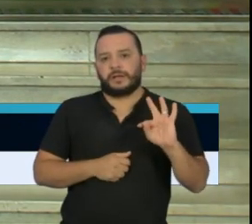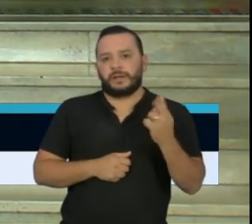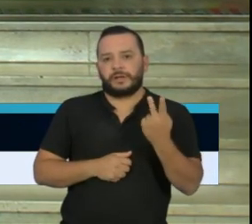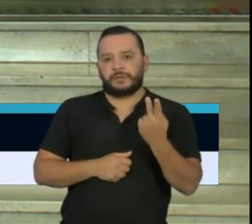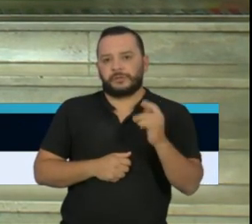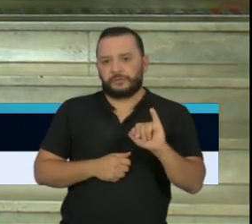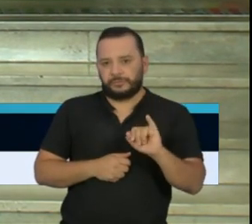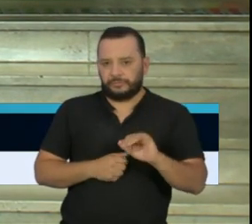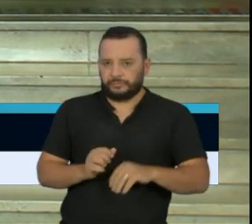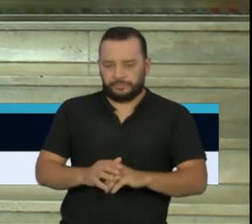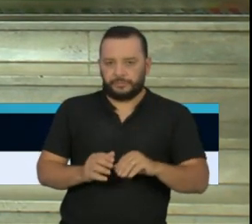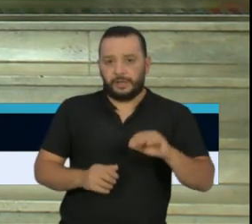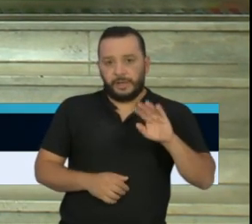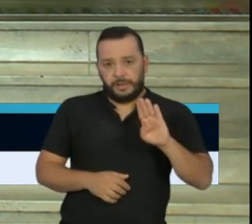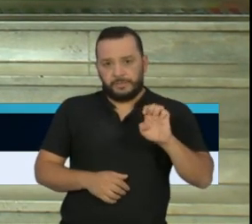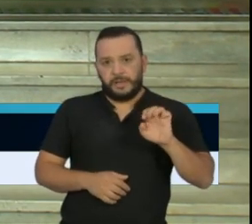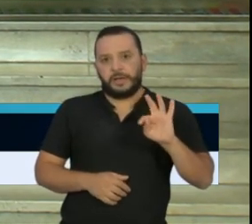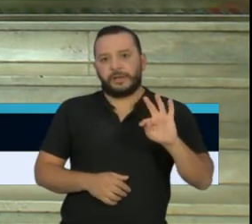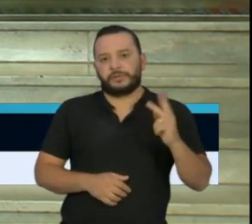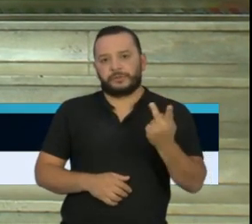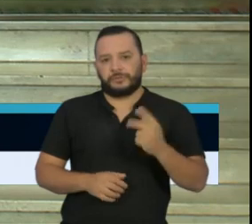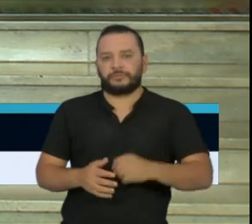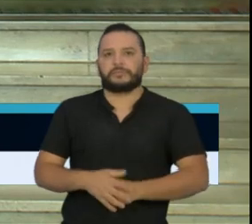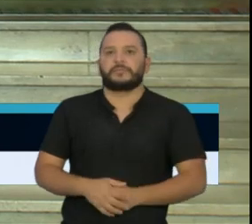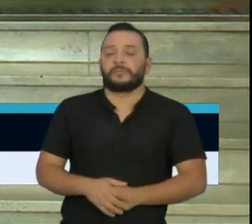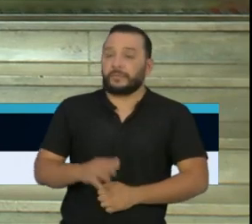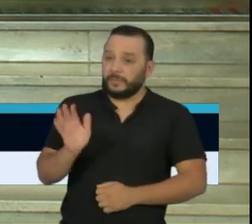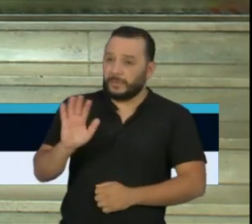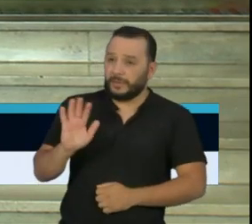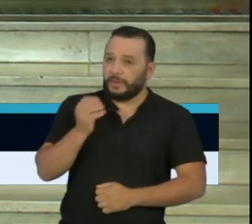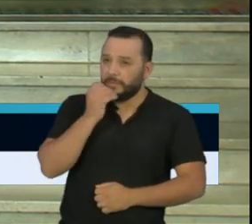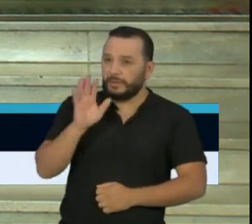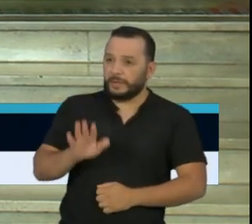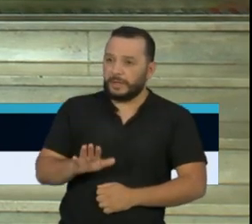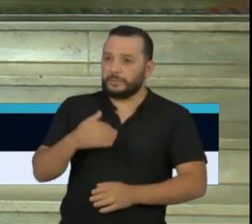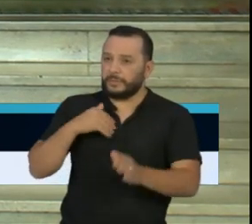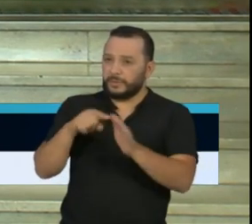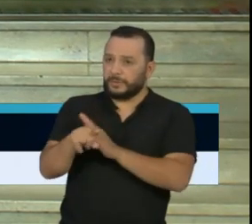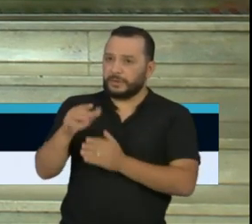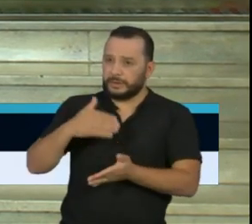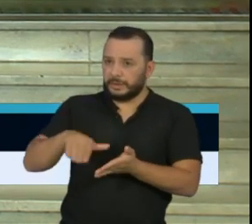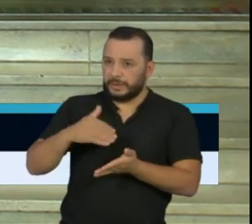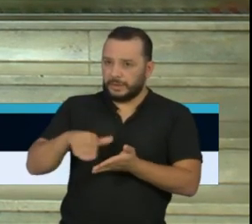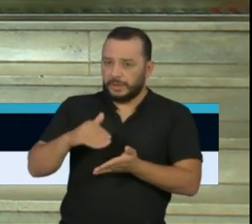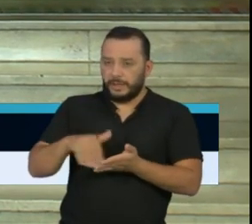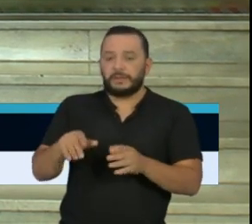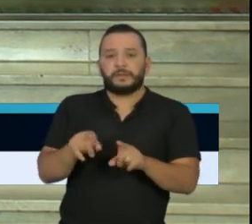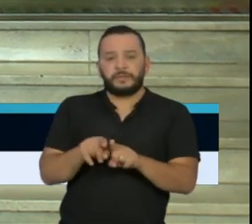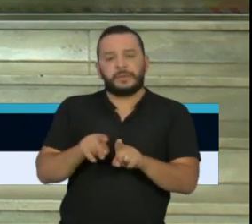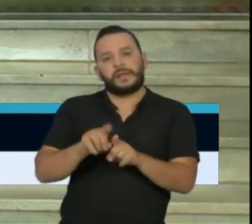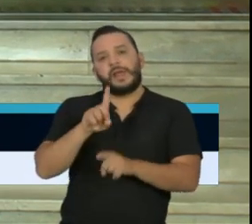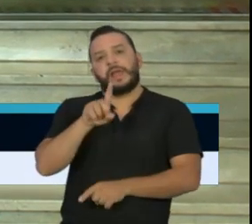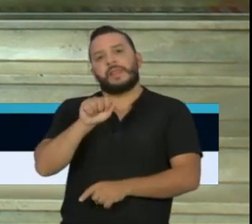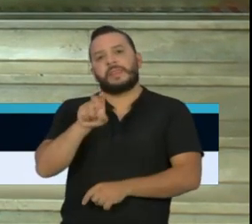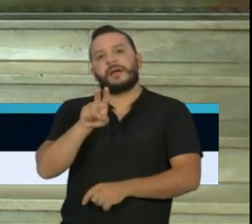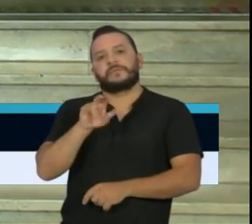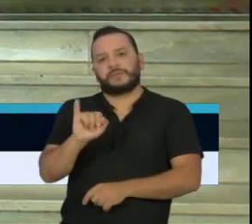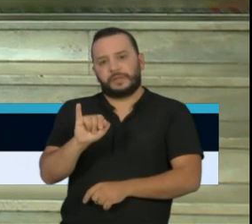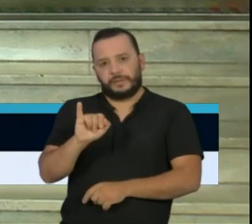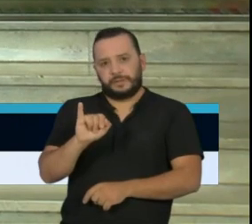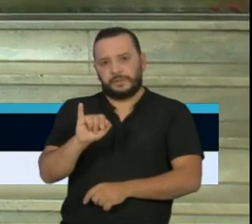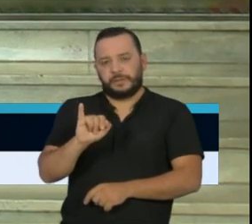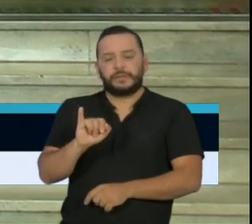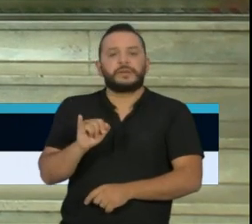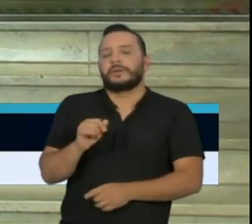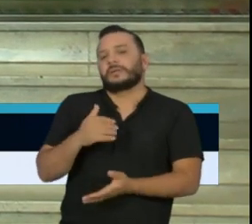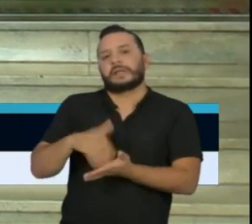presença. Boa tarde. Sua pergunta, por favor. Minha pergunta para o secretário, talvez, doutor Davi Uip, queria saber da elevação do número